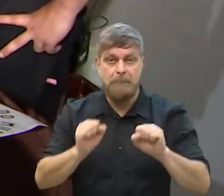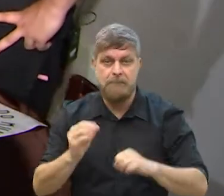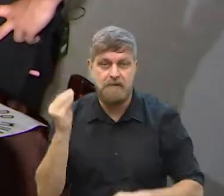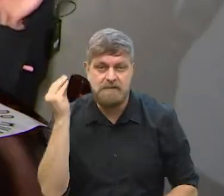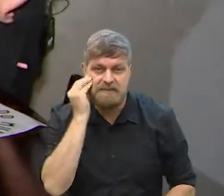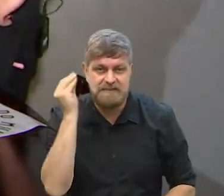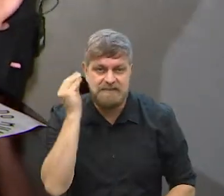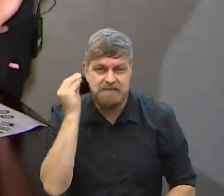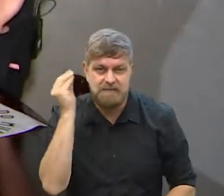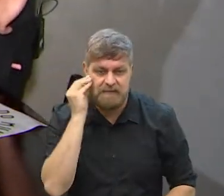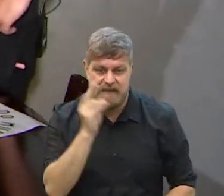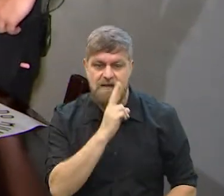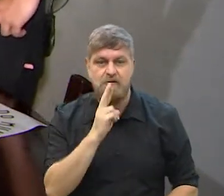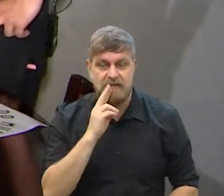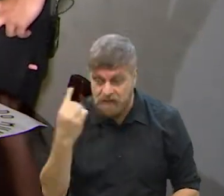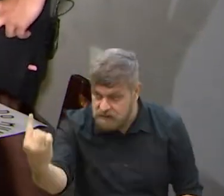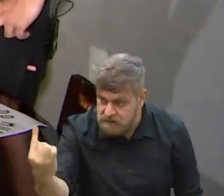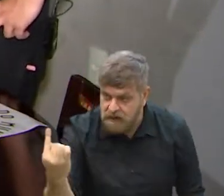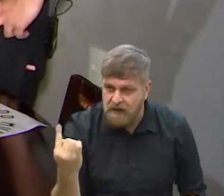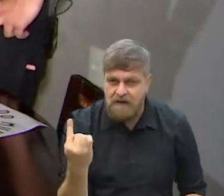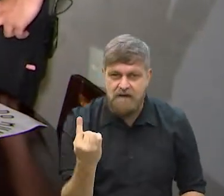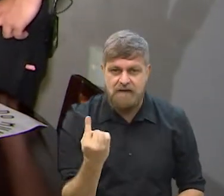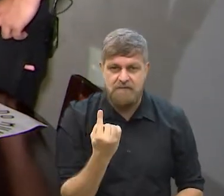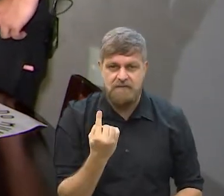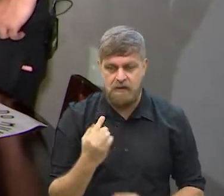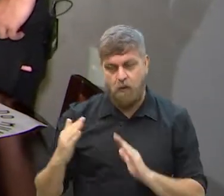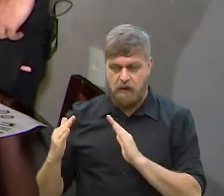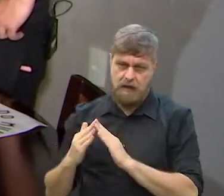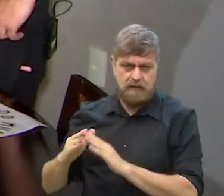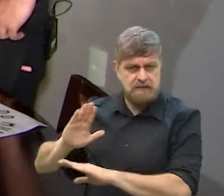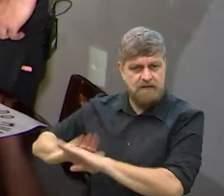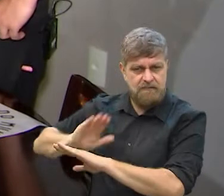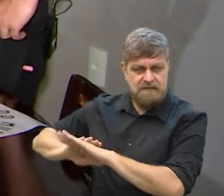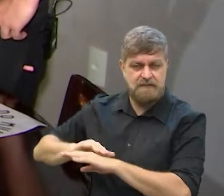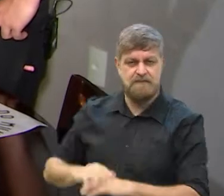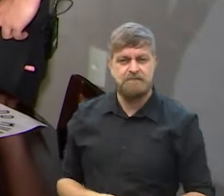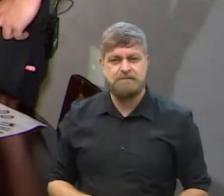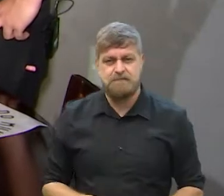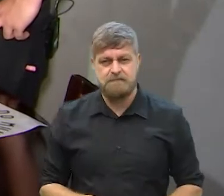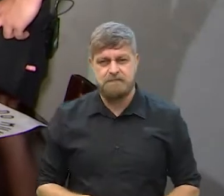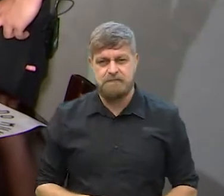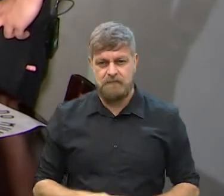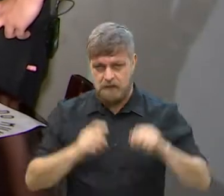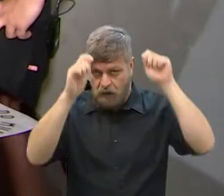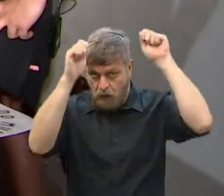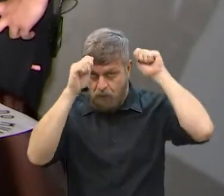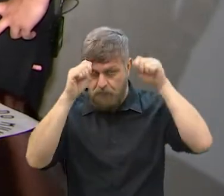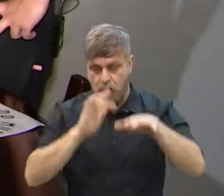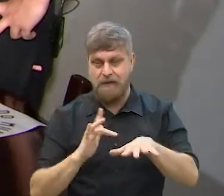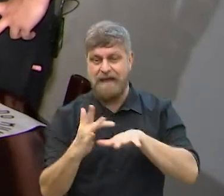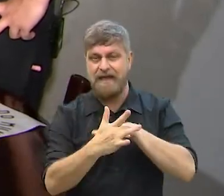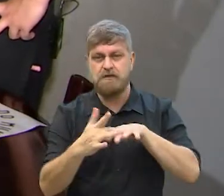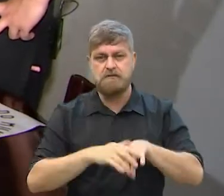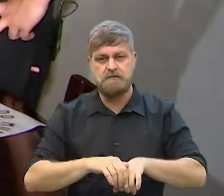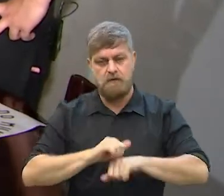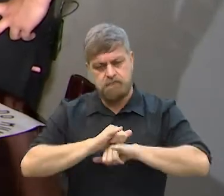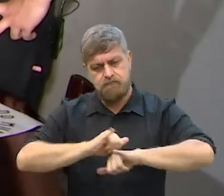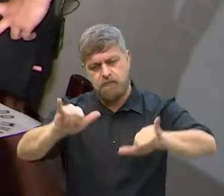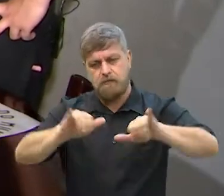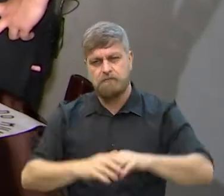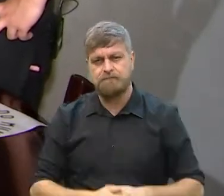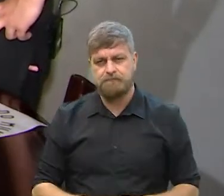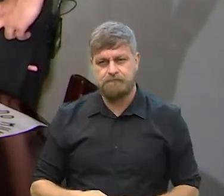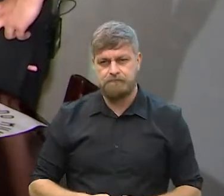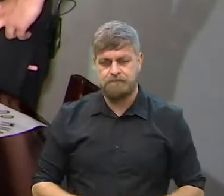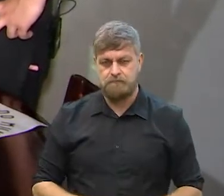experimentar a sim, carne do Paulo sim. aqui ou fazer em casa, né? Então, sim, Paulo, sim. passa aí. Então, a gente tá no